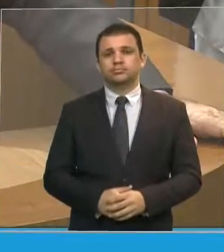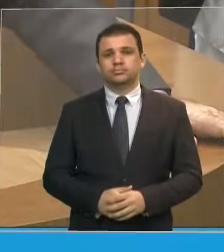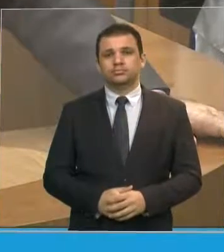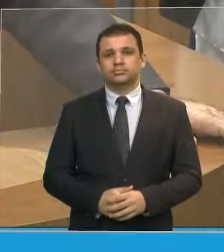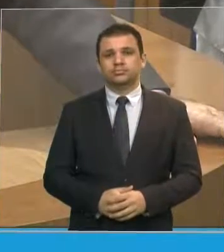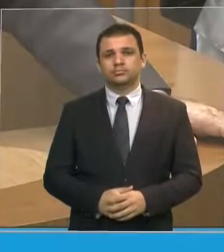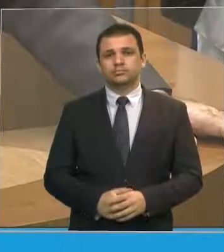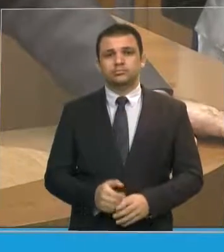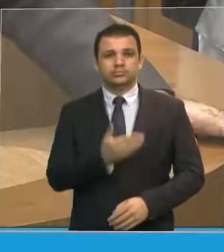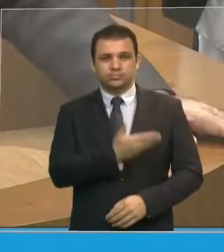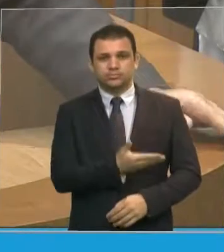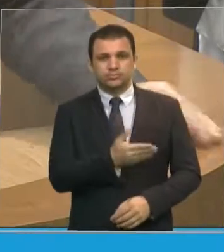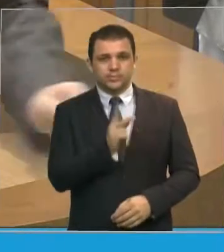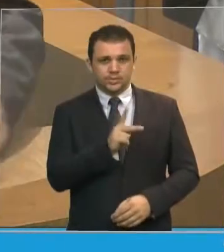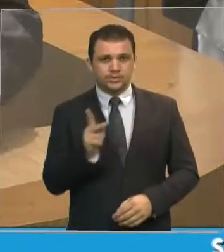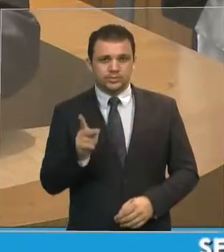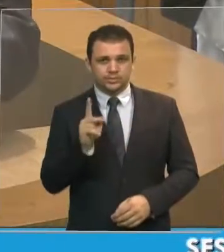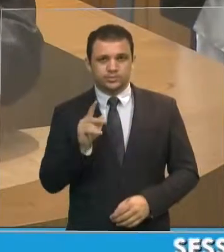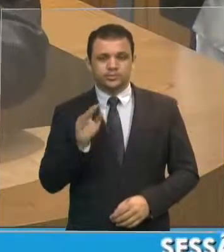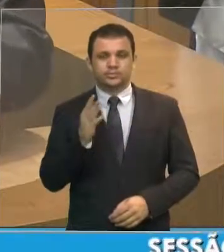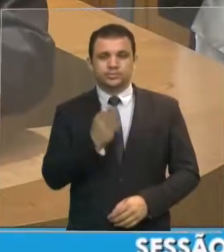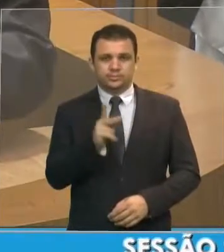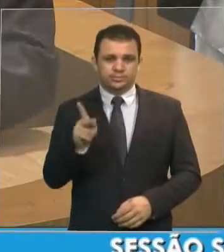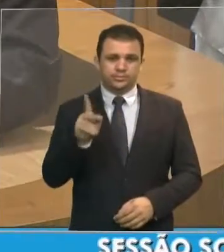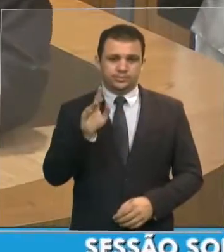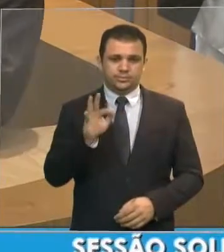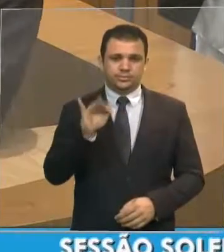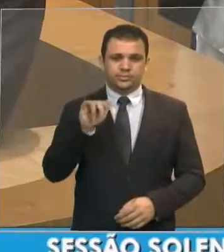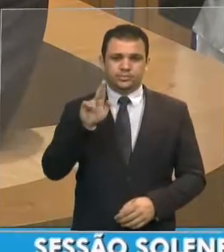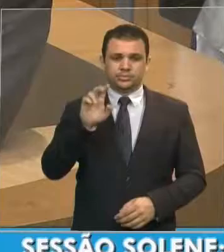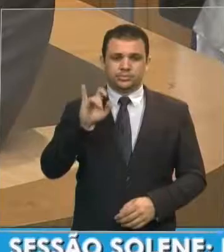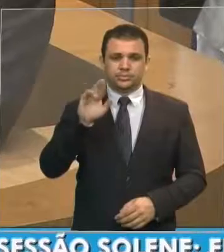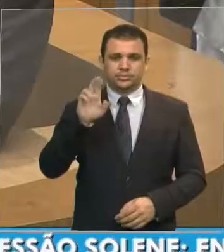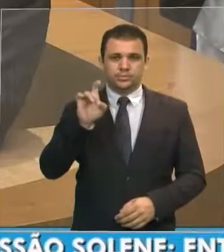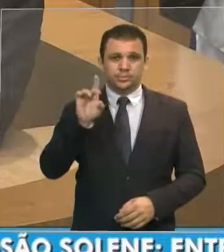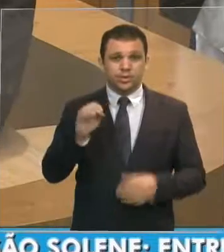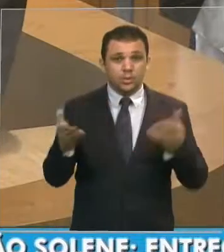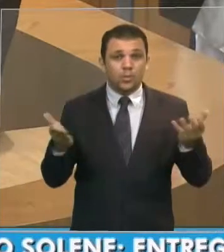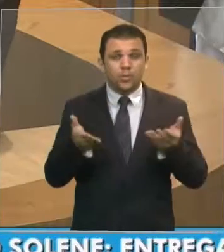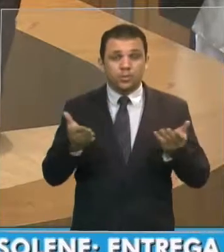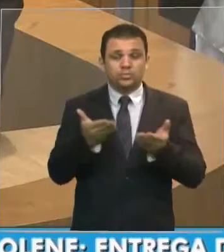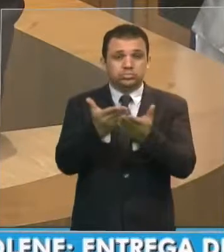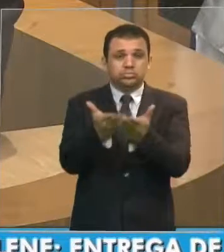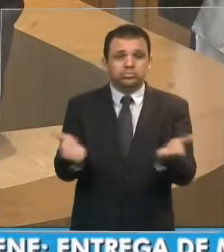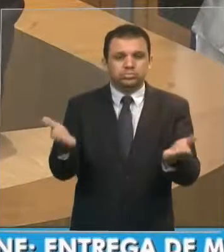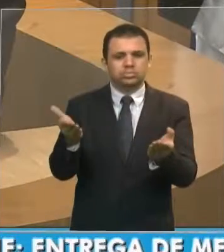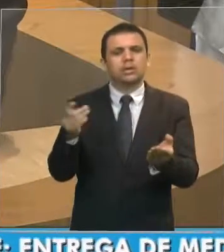Então, professor Figueiredo, esta homenagem tardia,